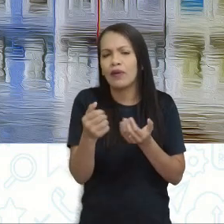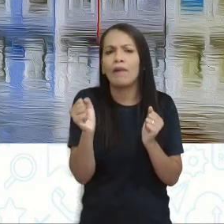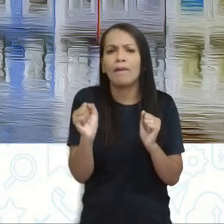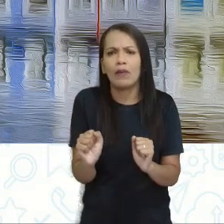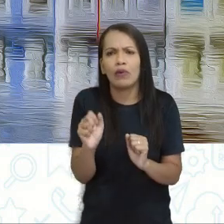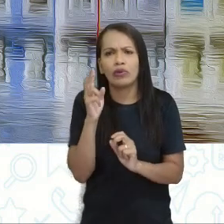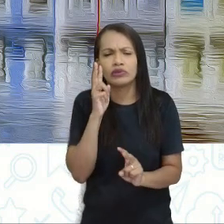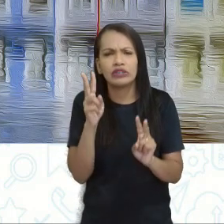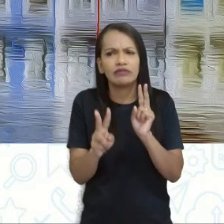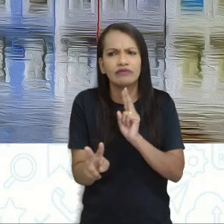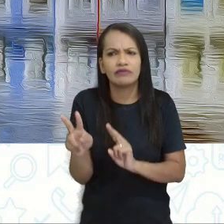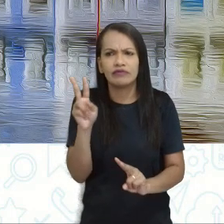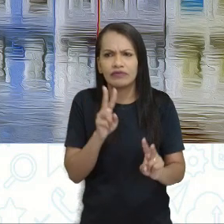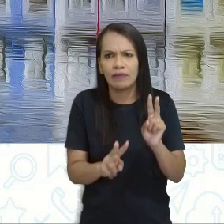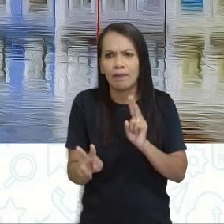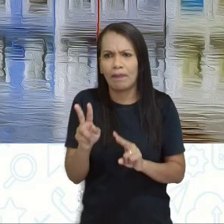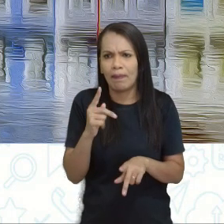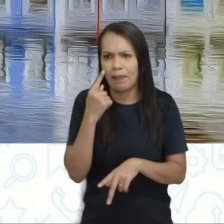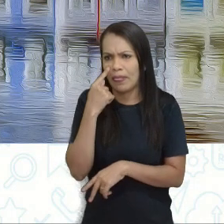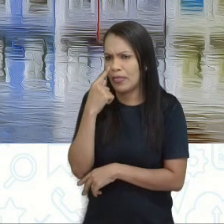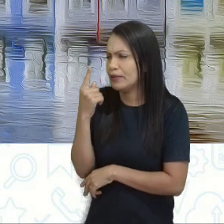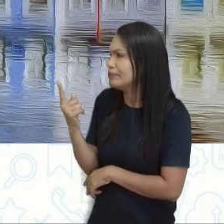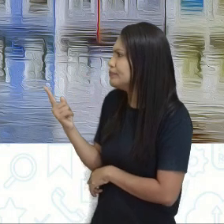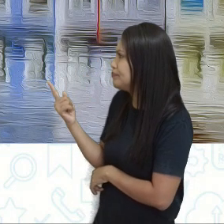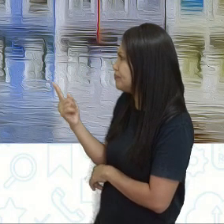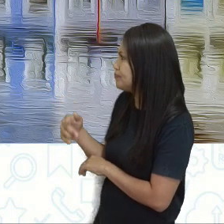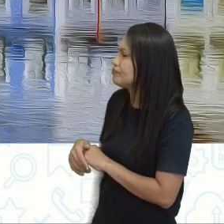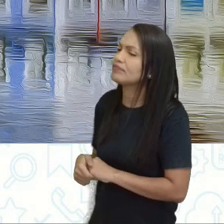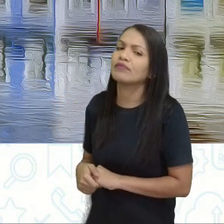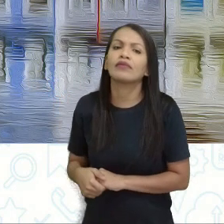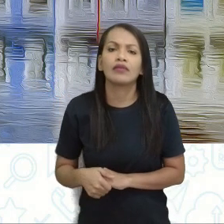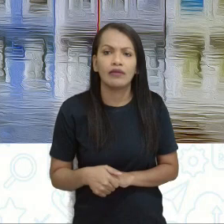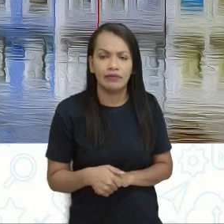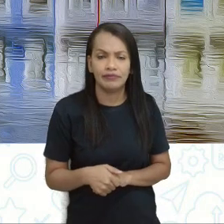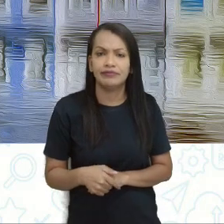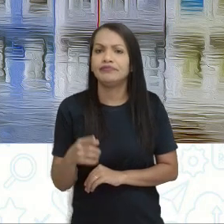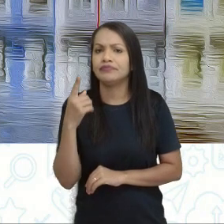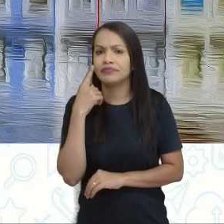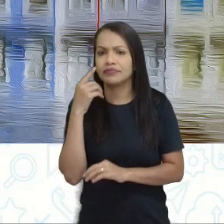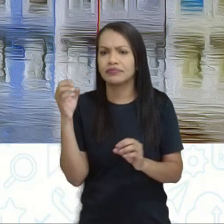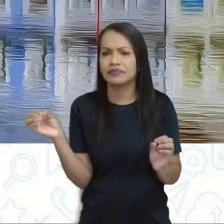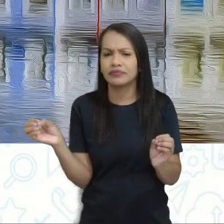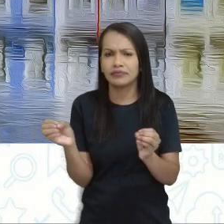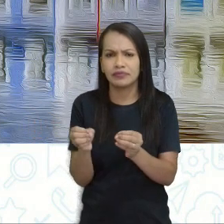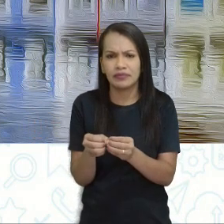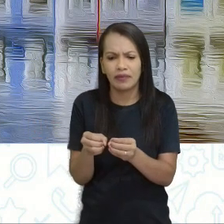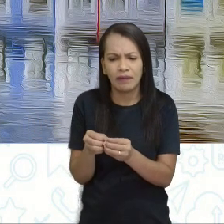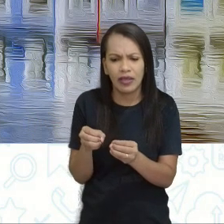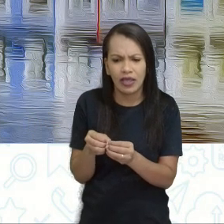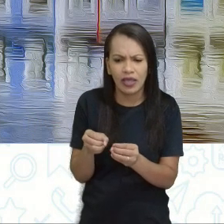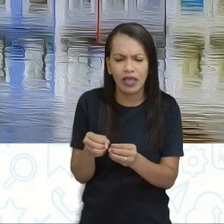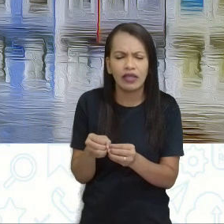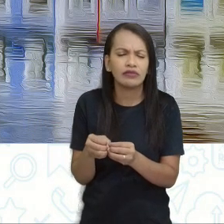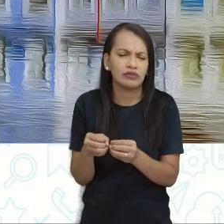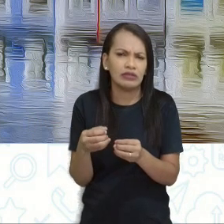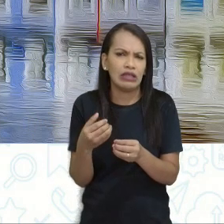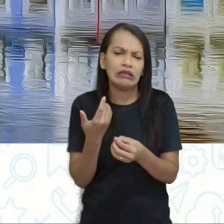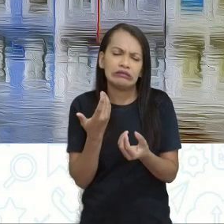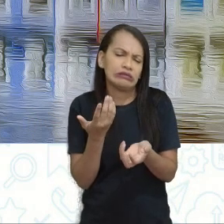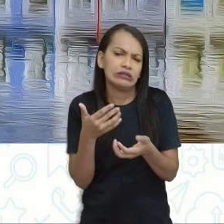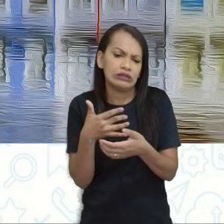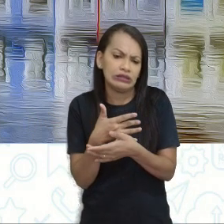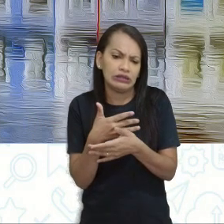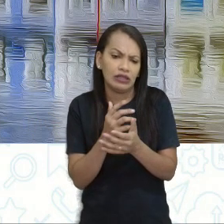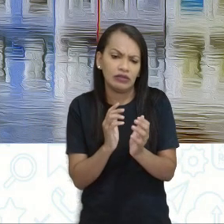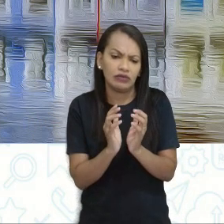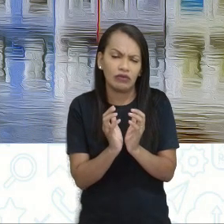uma imagem aí daquela área ali já próxima, né, do centro da cidade, né, já próxima